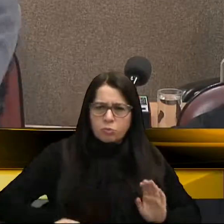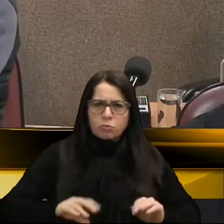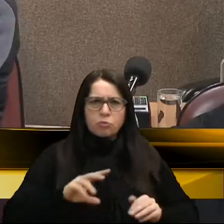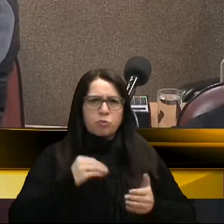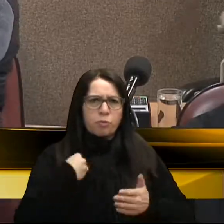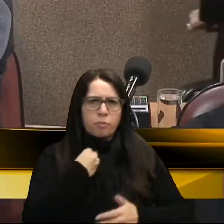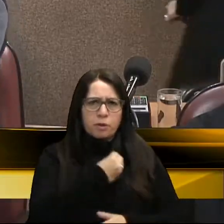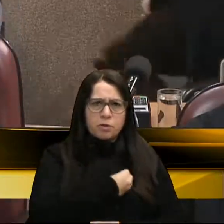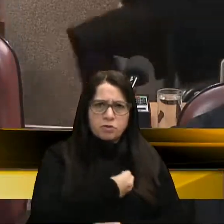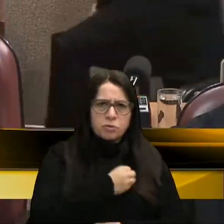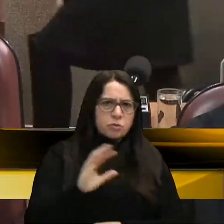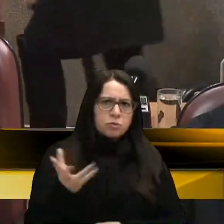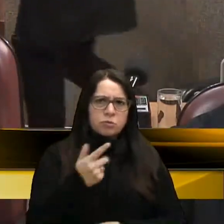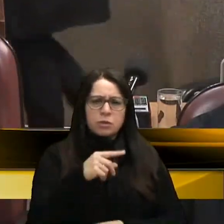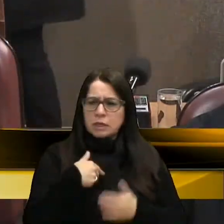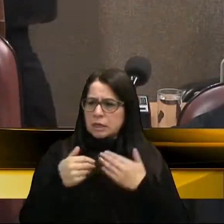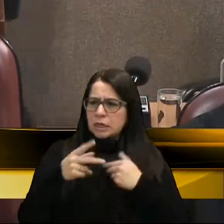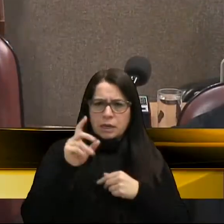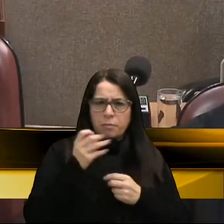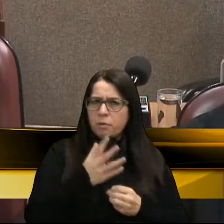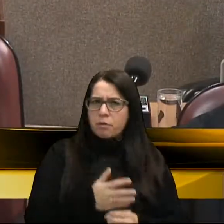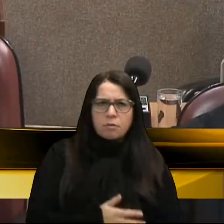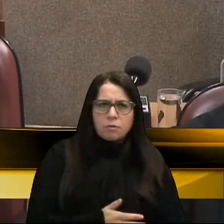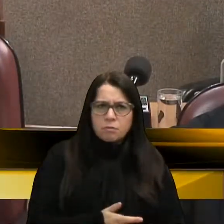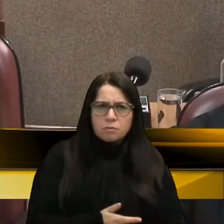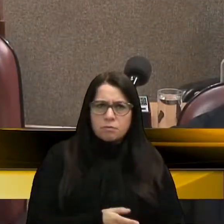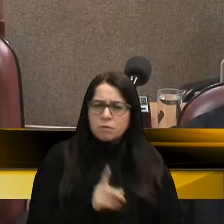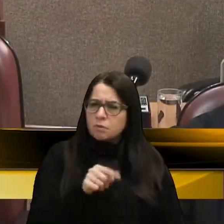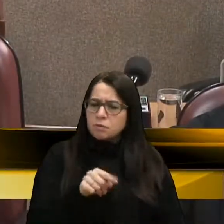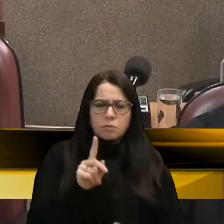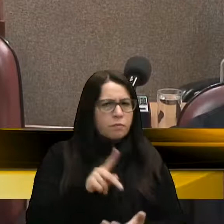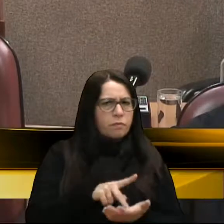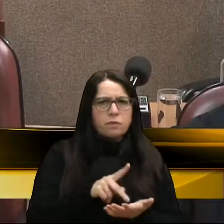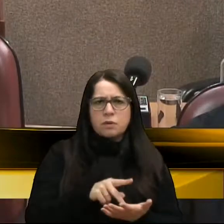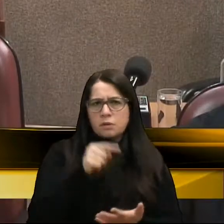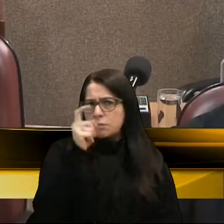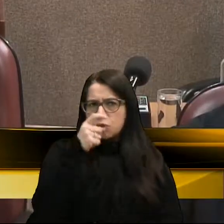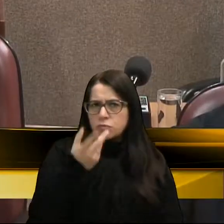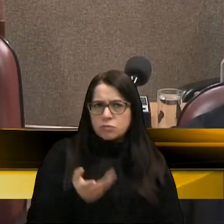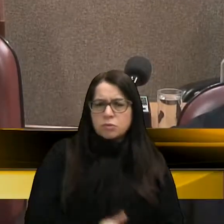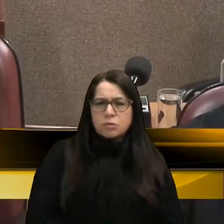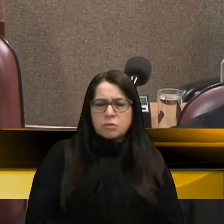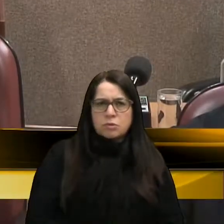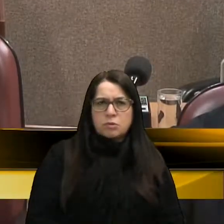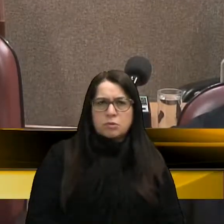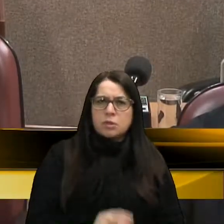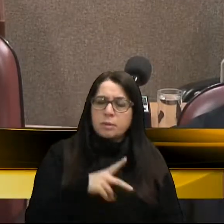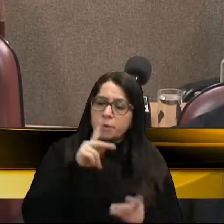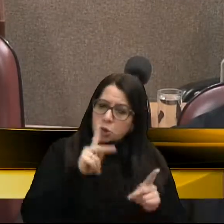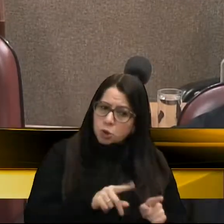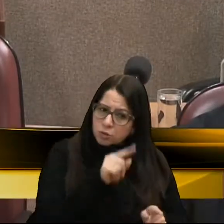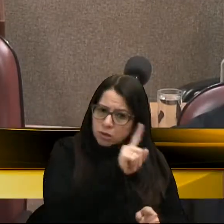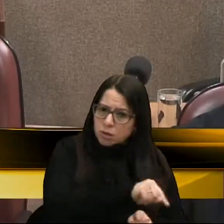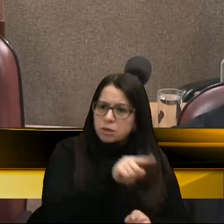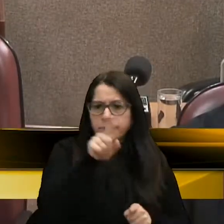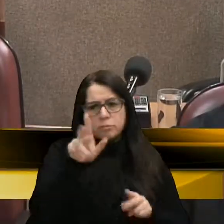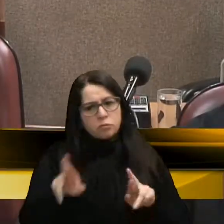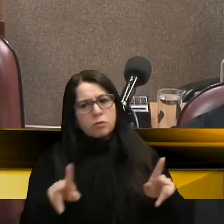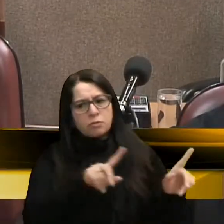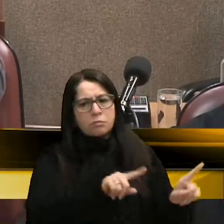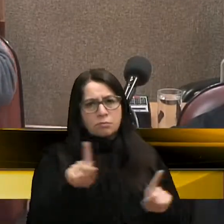é corrupto, dizer que ninguém presta, poxa. Isso não é verdade, isso é mentira. Tem pessoas e pessoas.